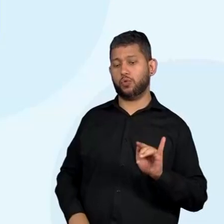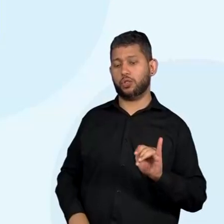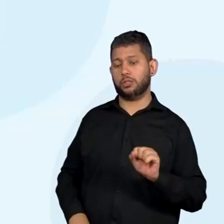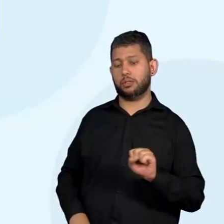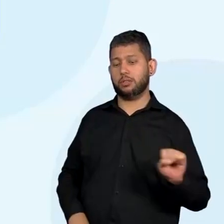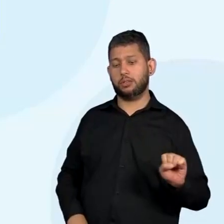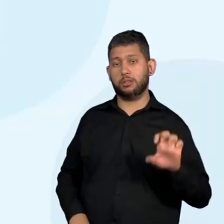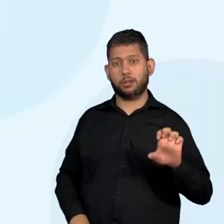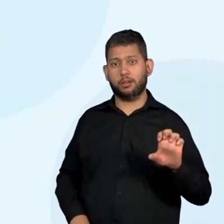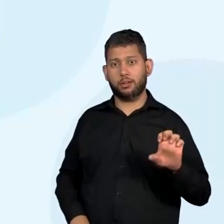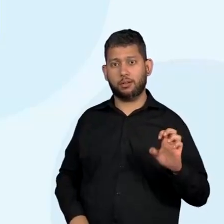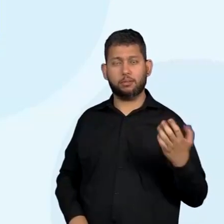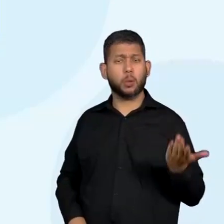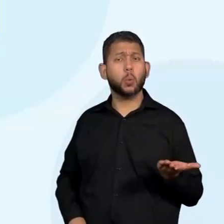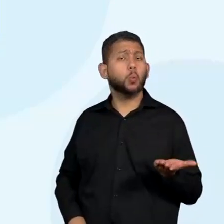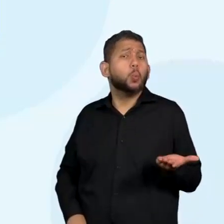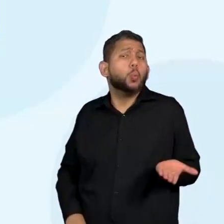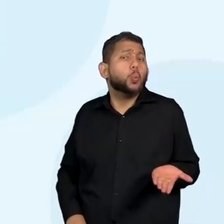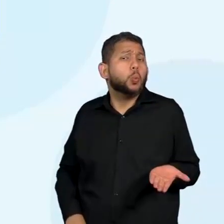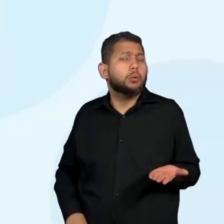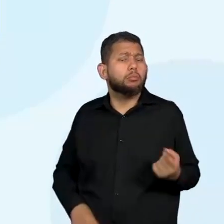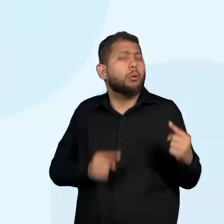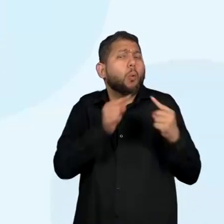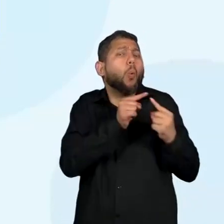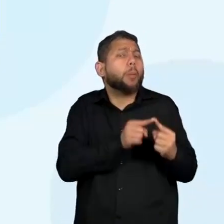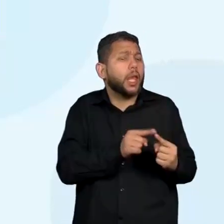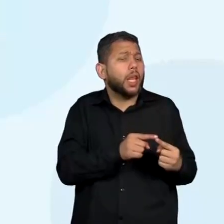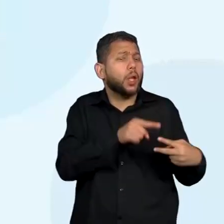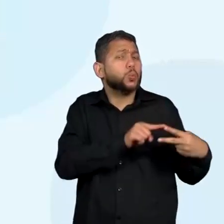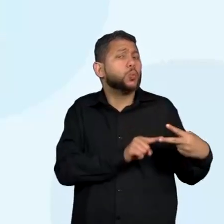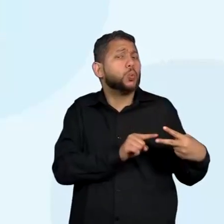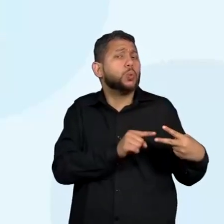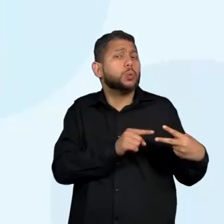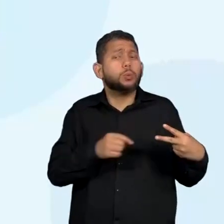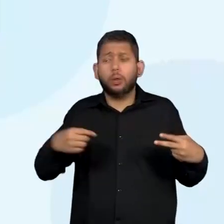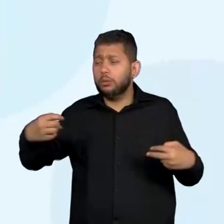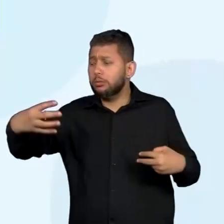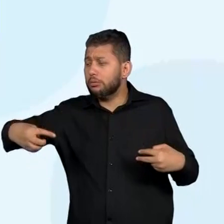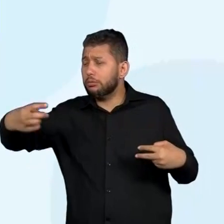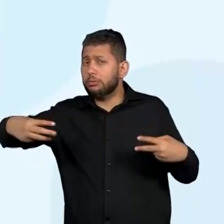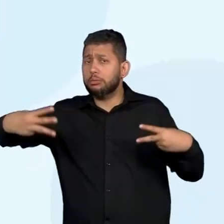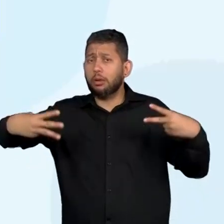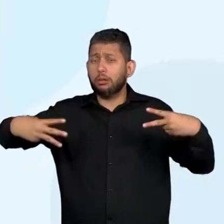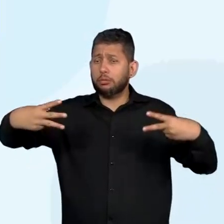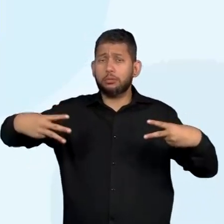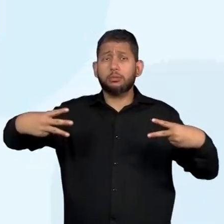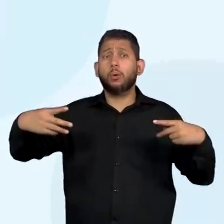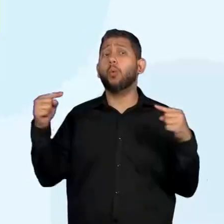fugisse. O que eu tenho em comum nessas palavras? Eu tenho uma dica.